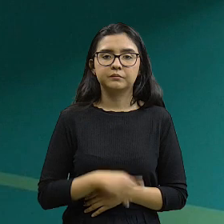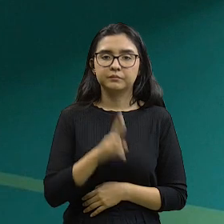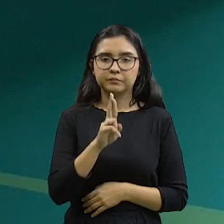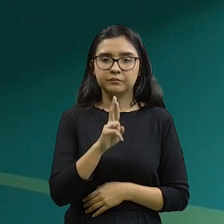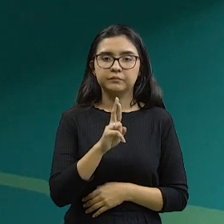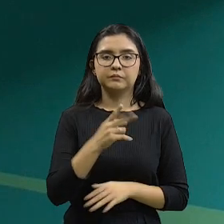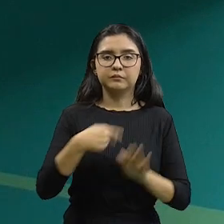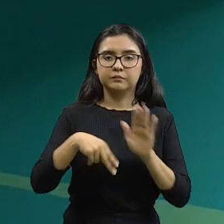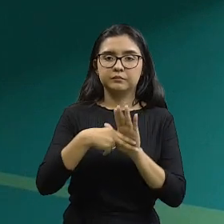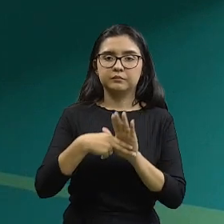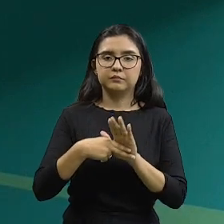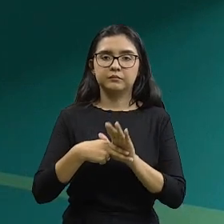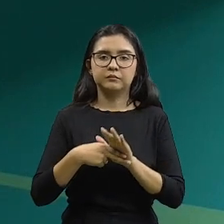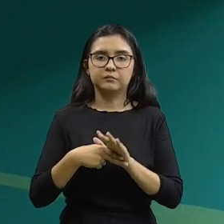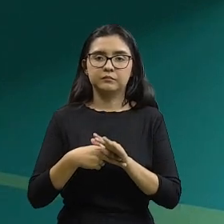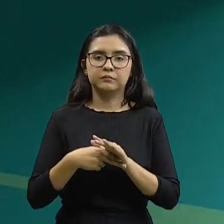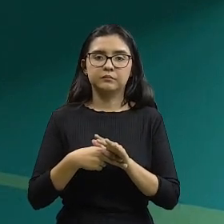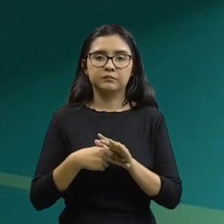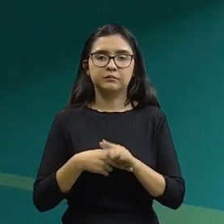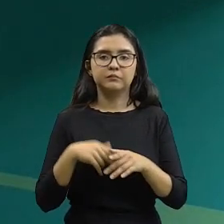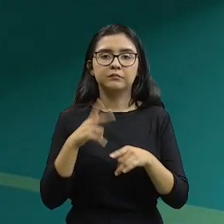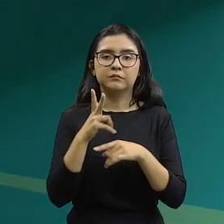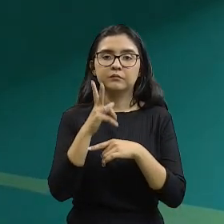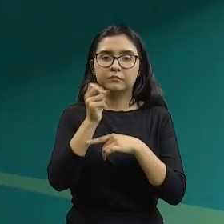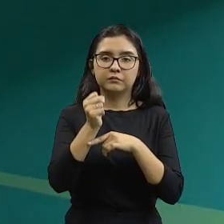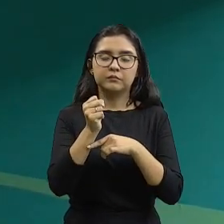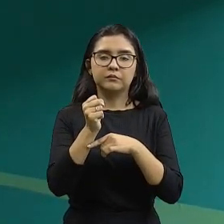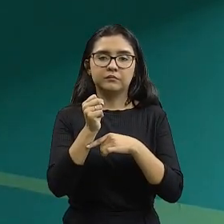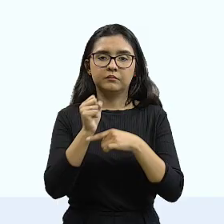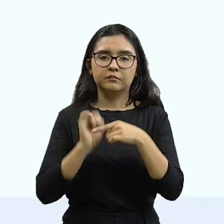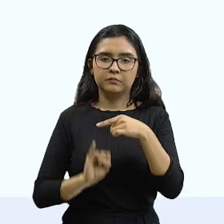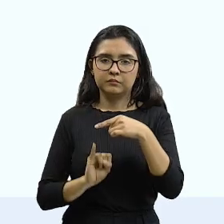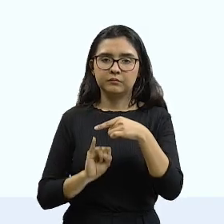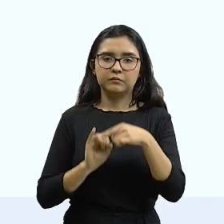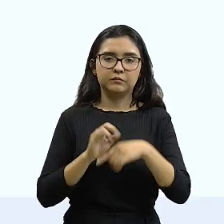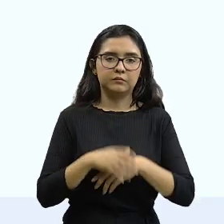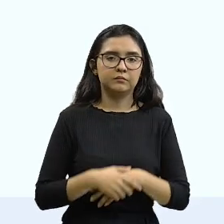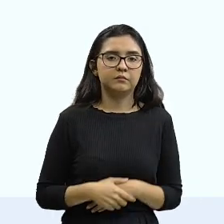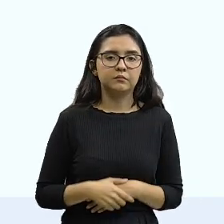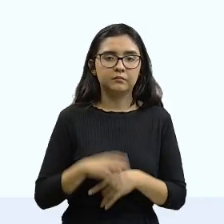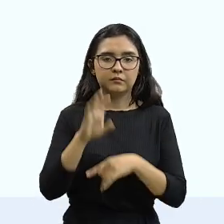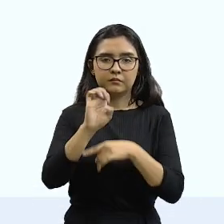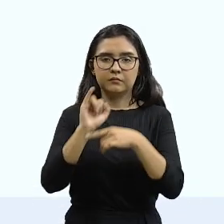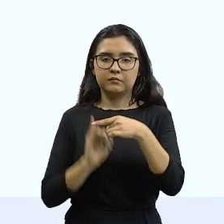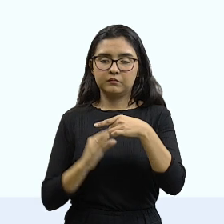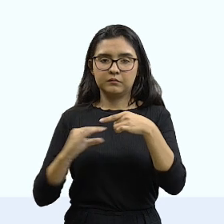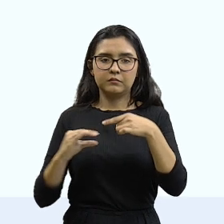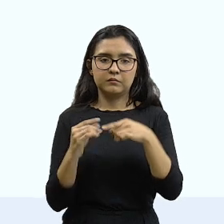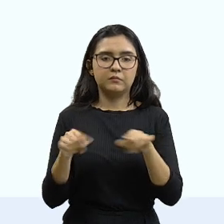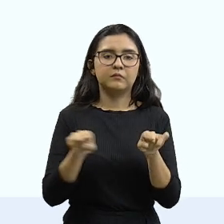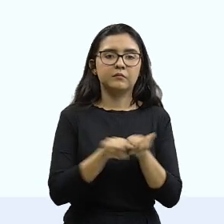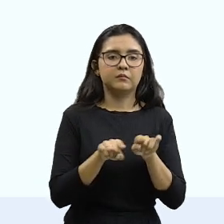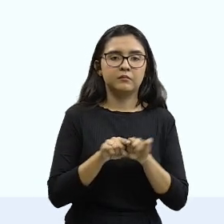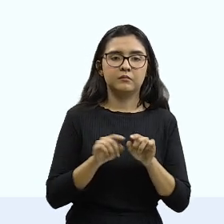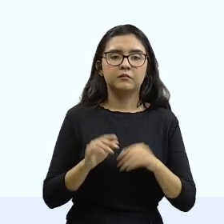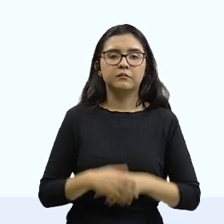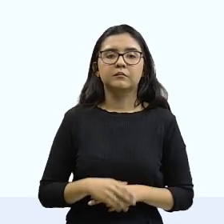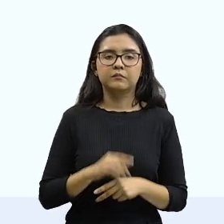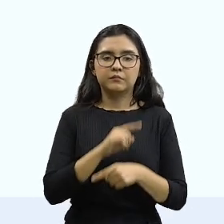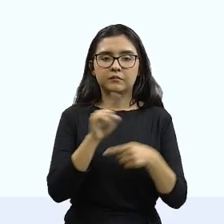Resistência interna, força eletromotriz, corrente elétrica. U é tensão ou DDP,